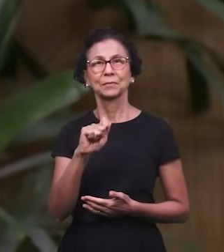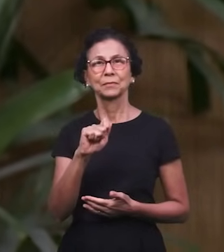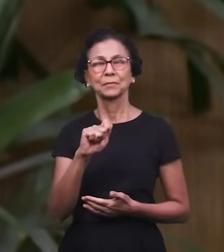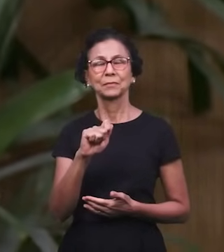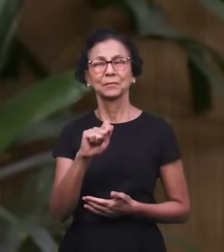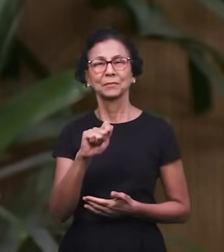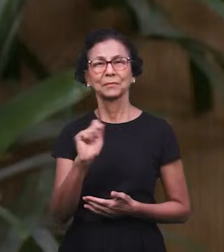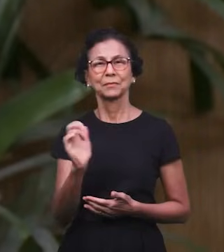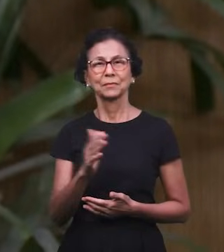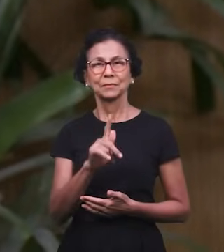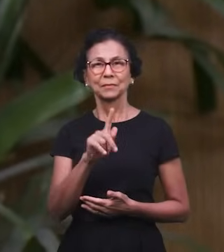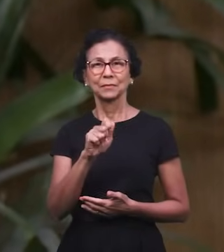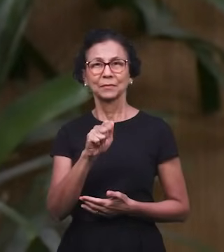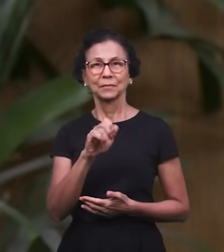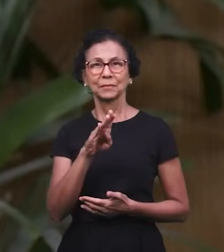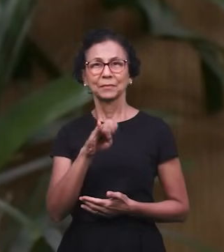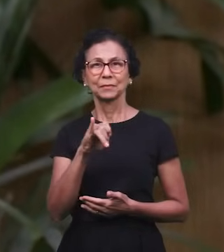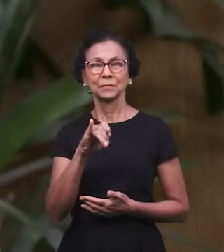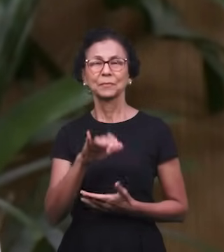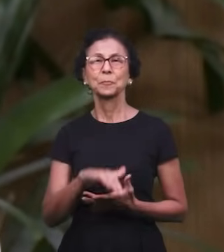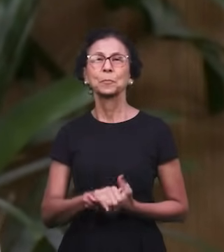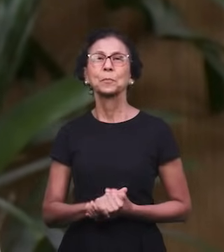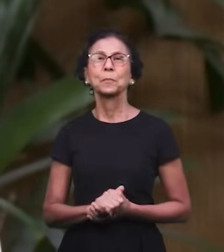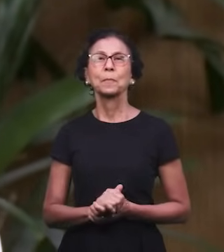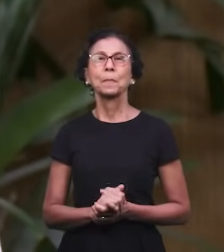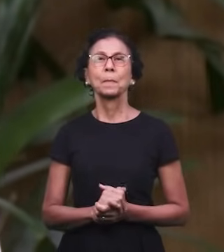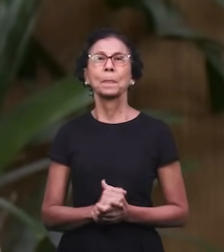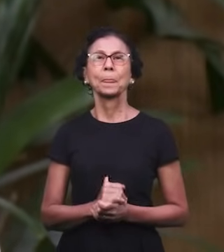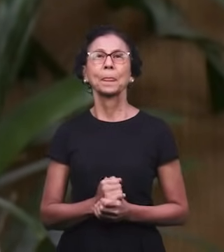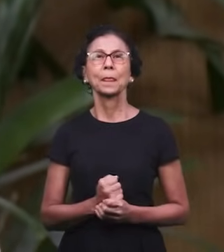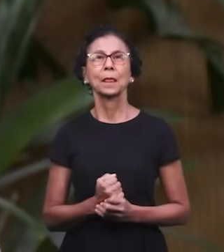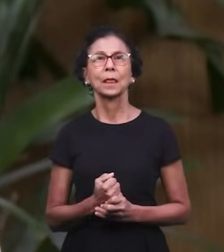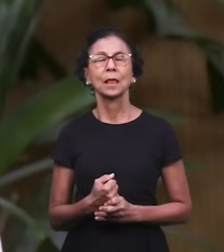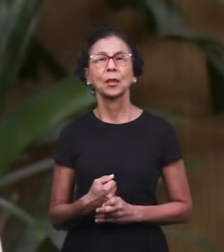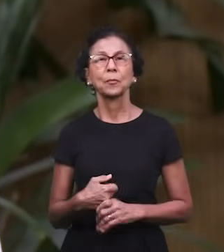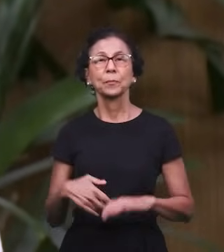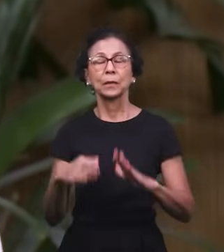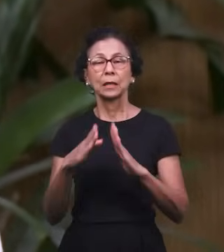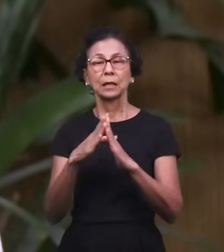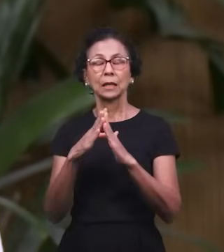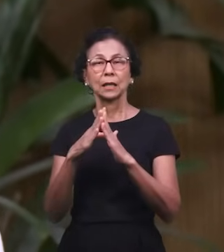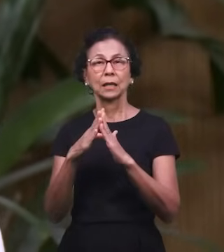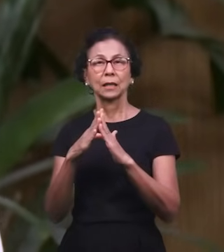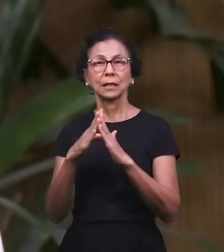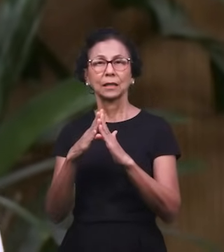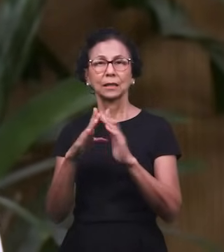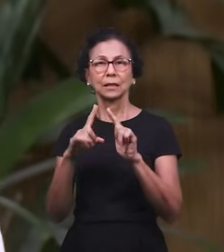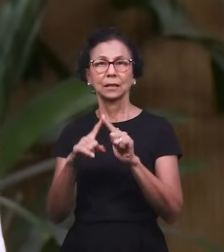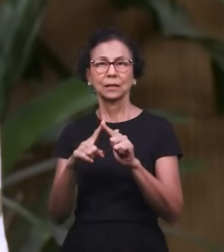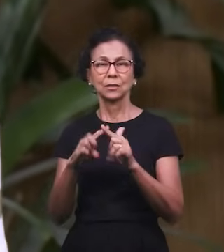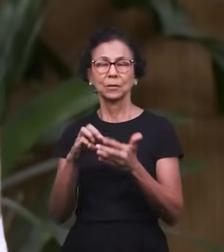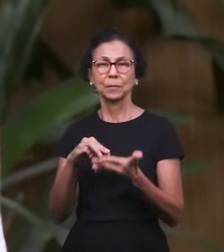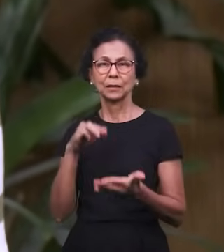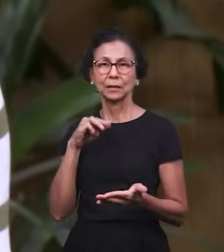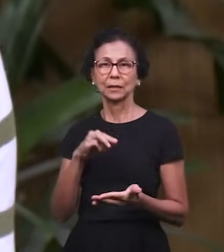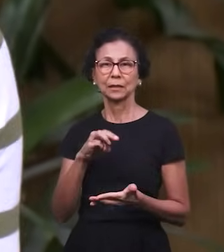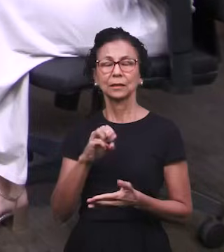pastor Adelson. E a minha pergunta é, o que fazer no dia do Natal quando todos estão reunidos com a família?